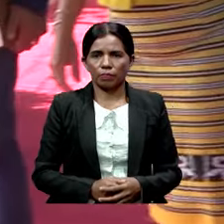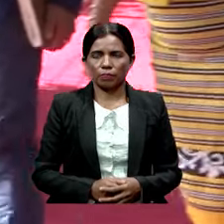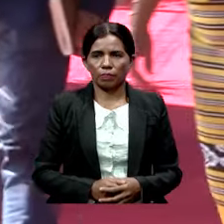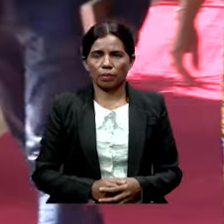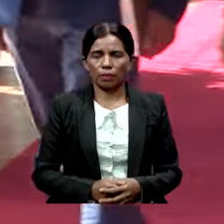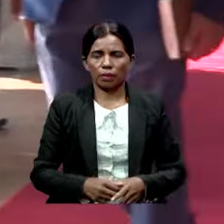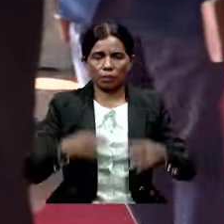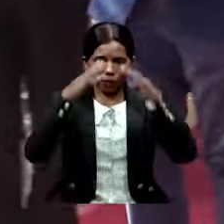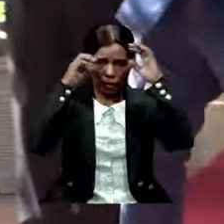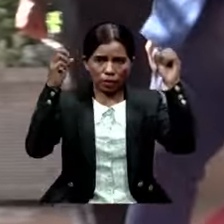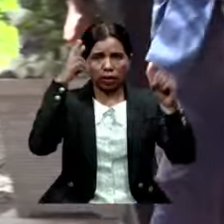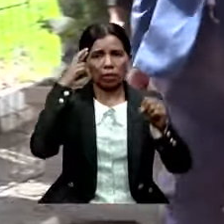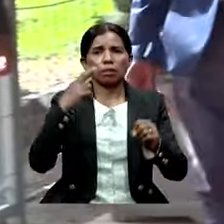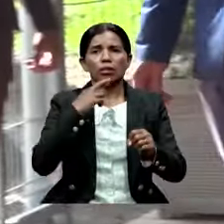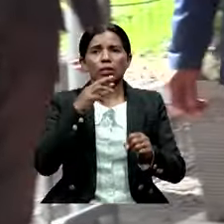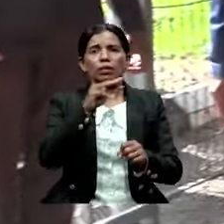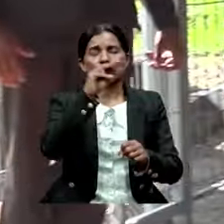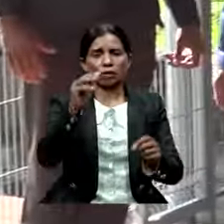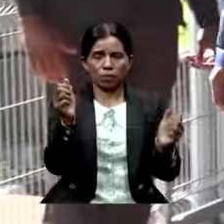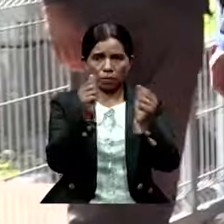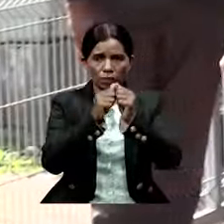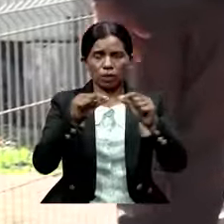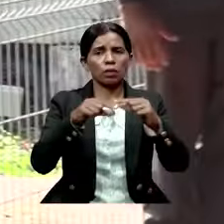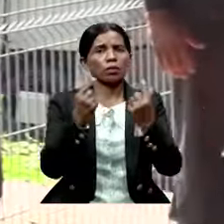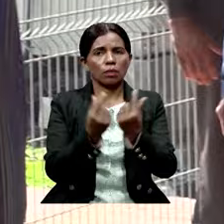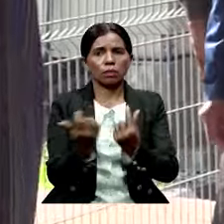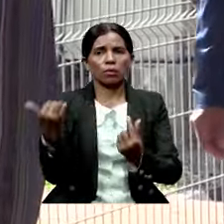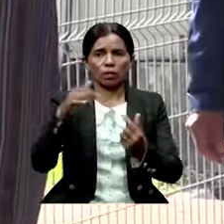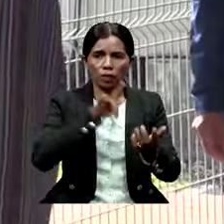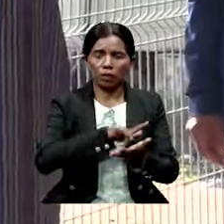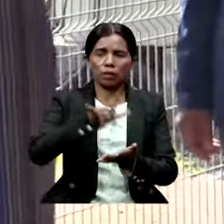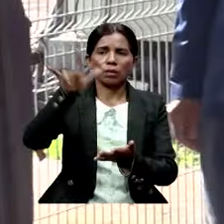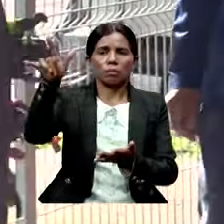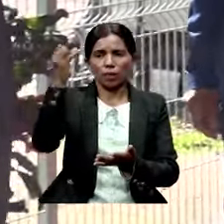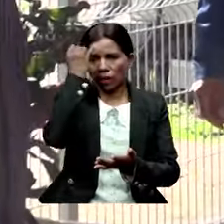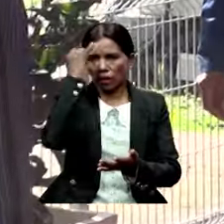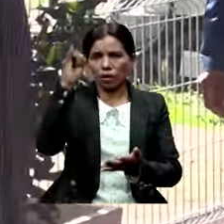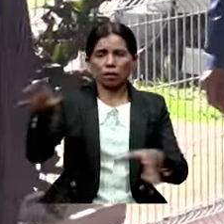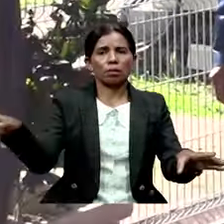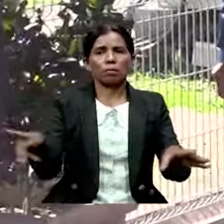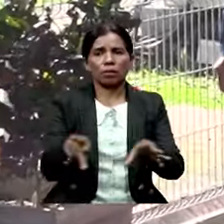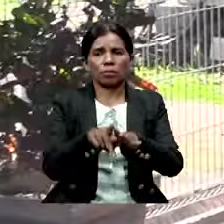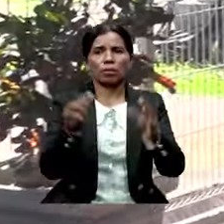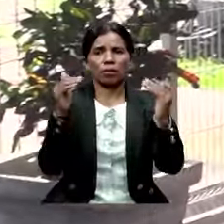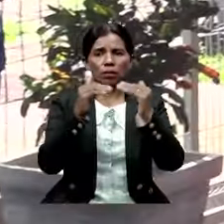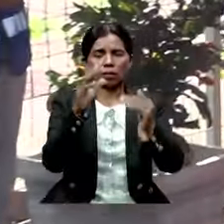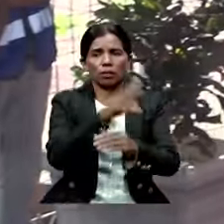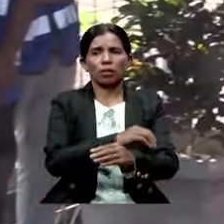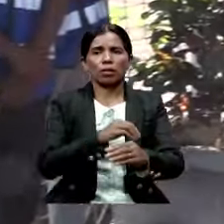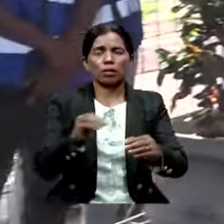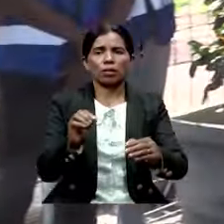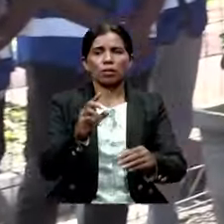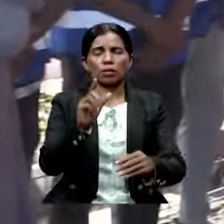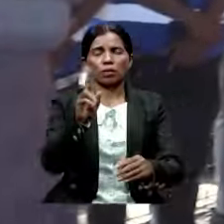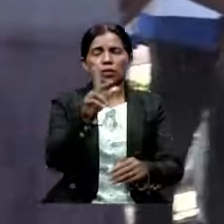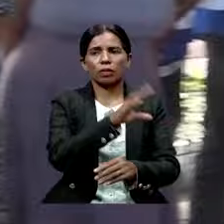Presidente da República, Zoira Mzorta, segunda, né, a Mutukonia delegação desloca para a Índia para participar da Cimeira Vibrant Gujarat para